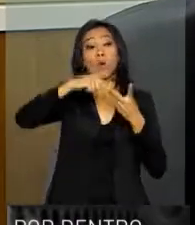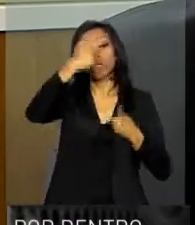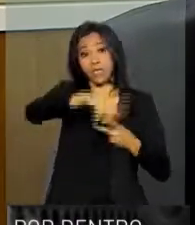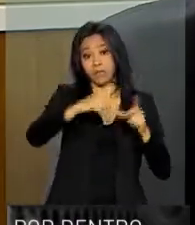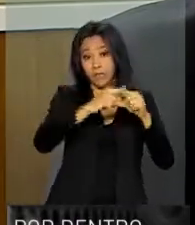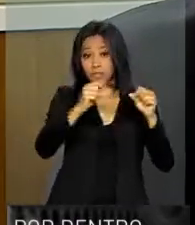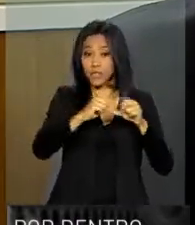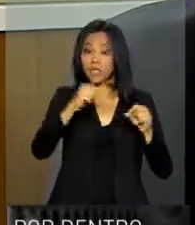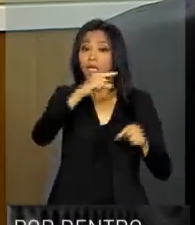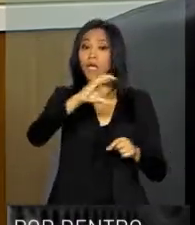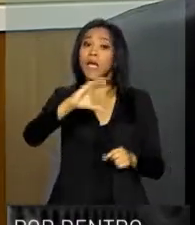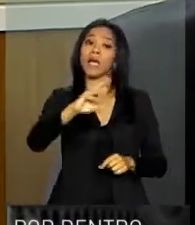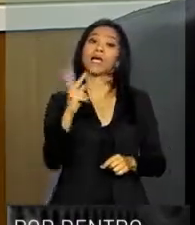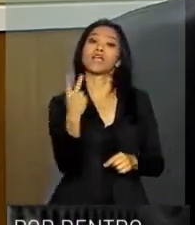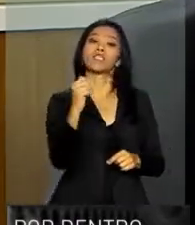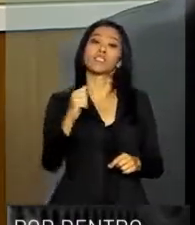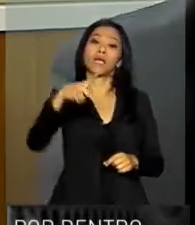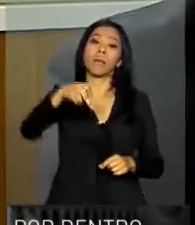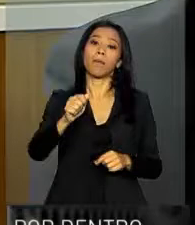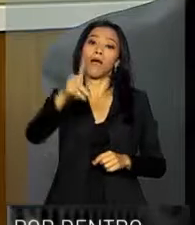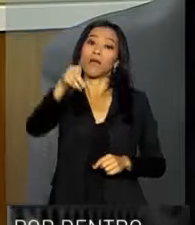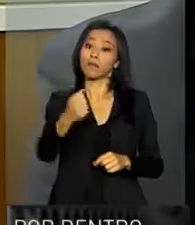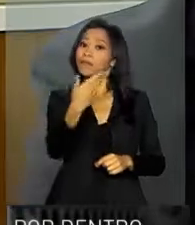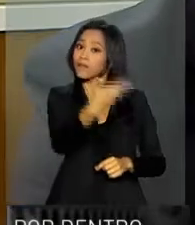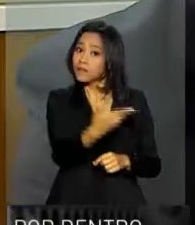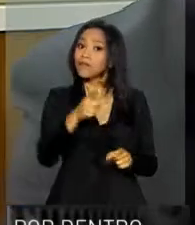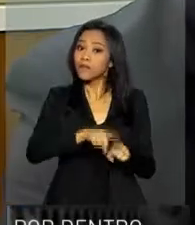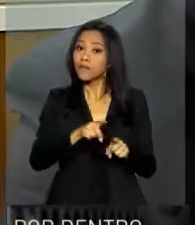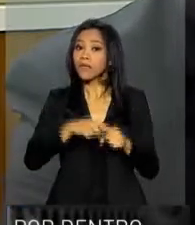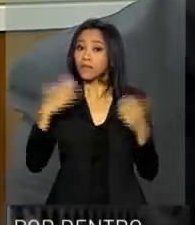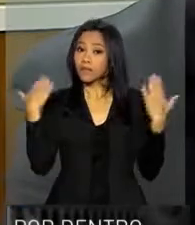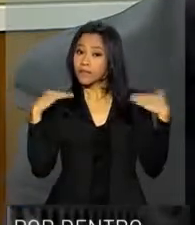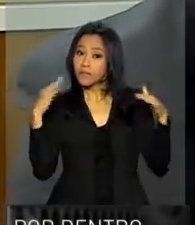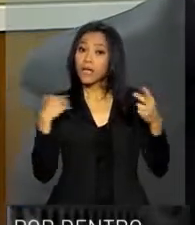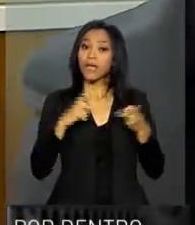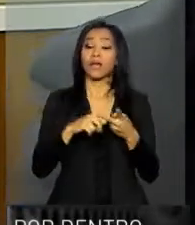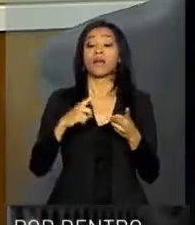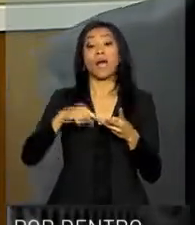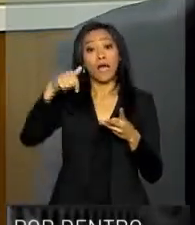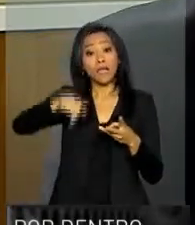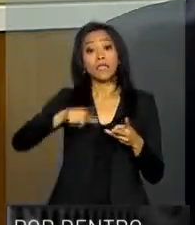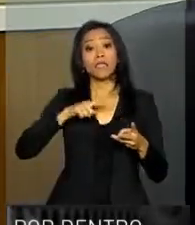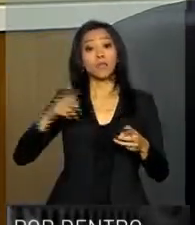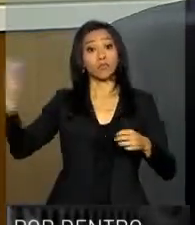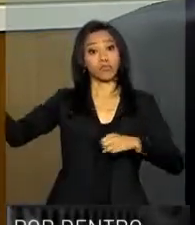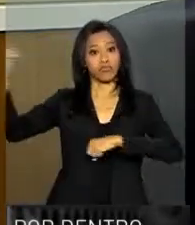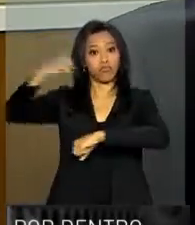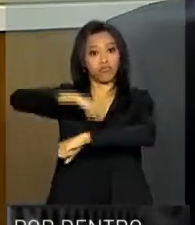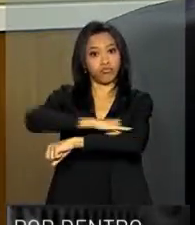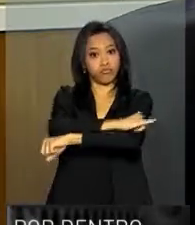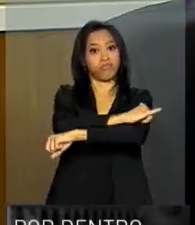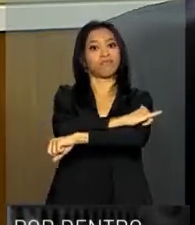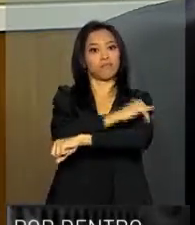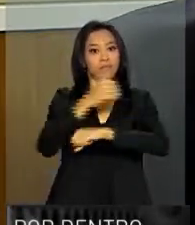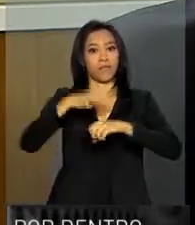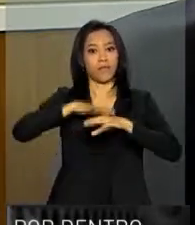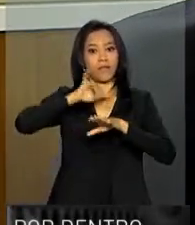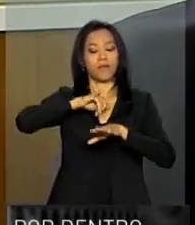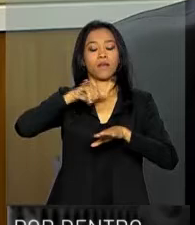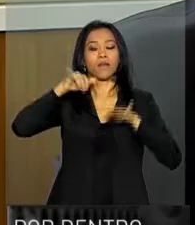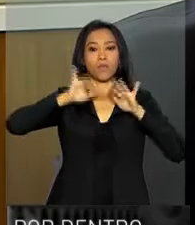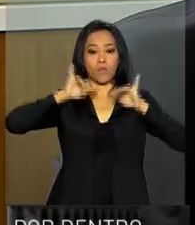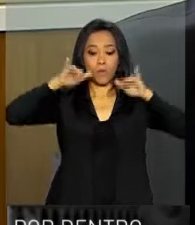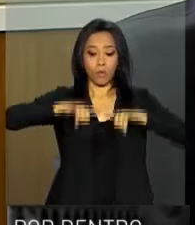agora que nós temos um grande aeroporto agora que nós temos um grande rádio internacional aqui é então efetivamente o